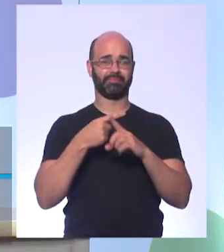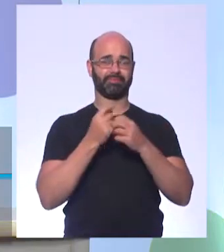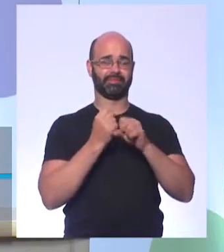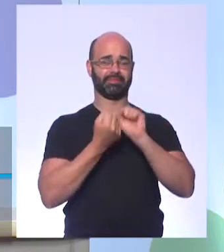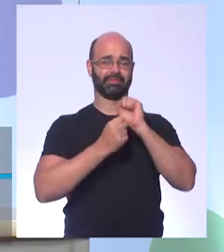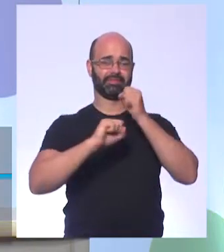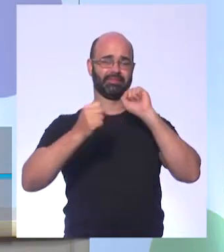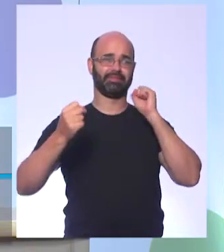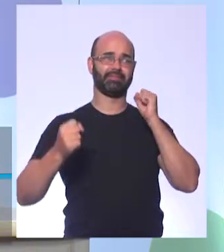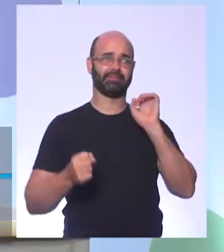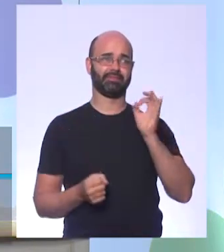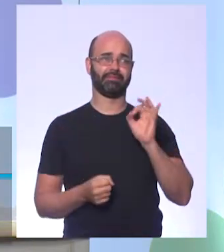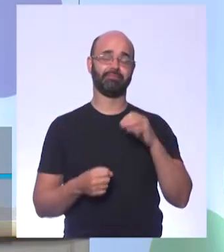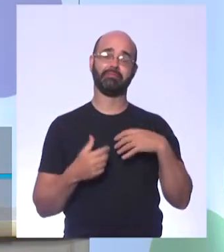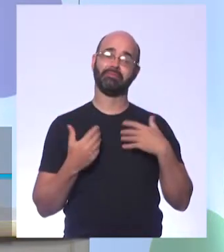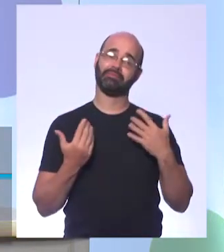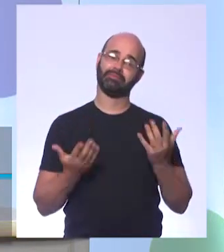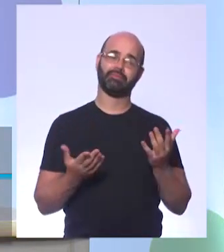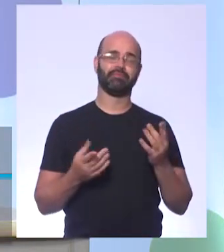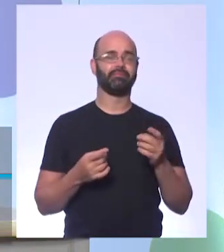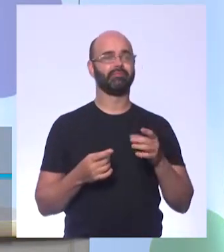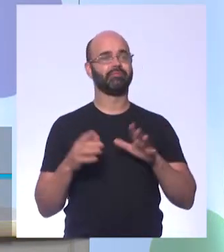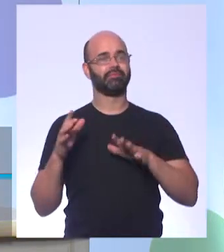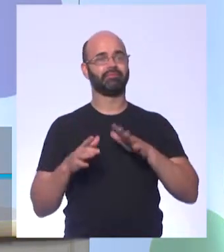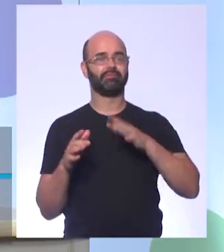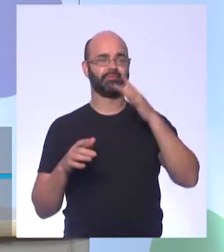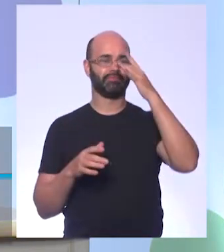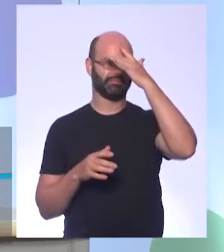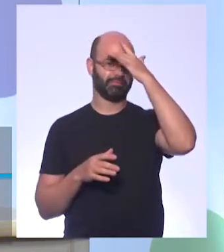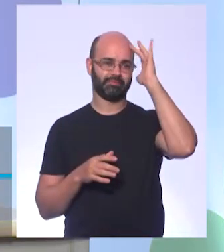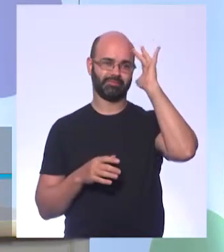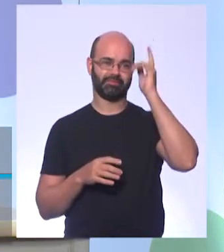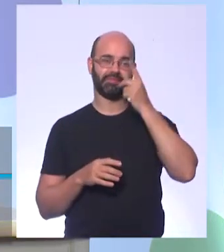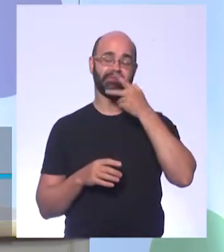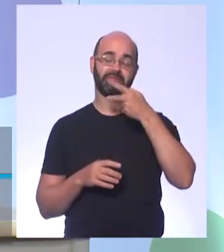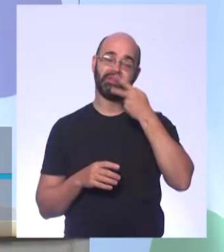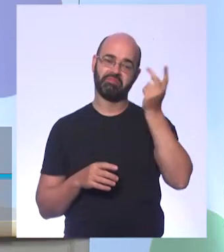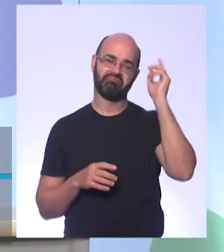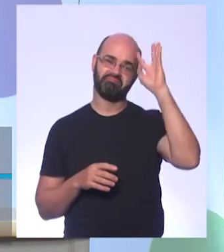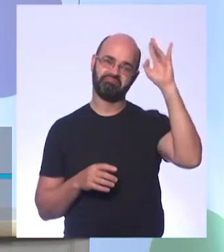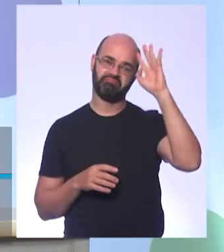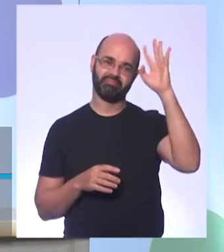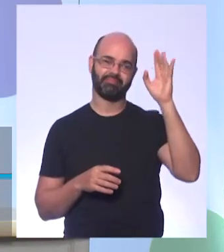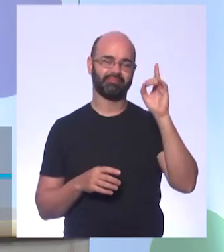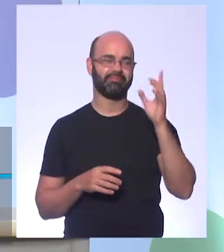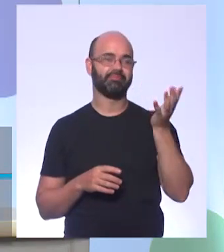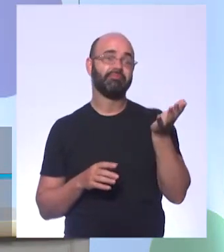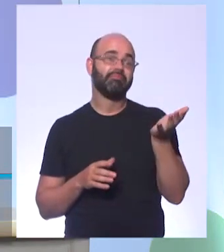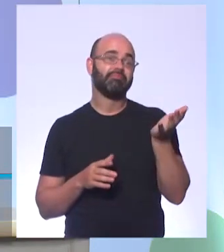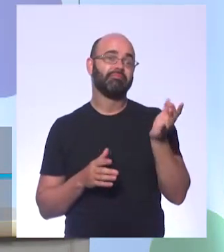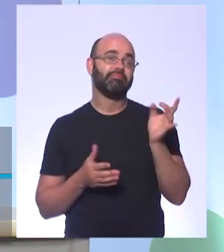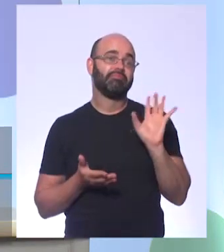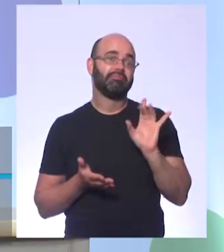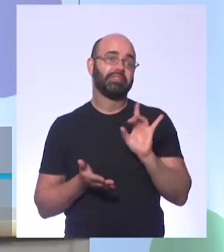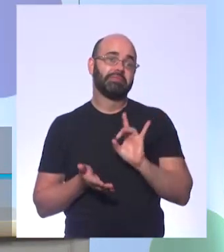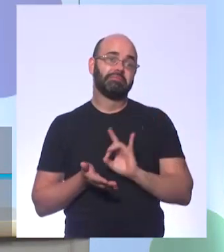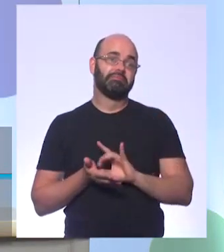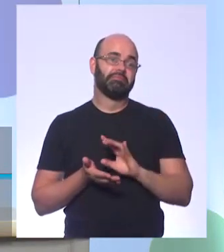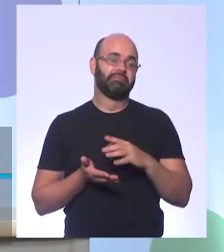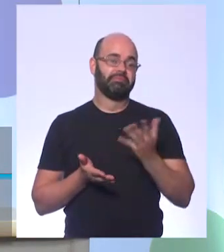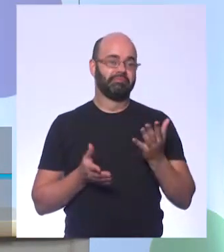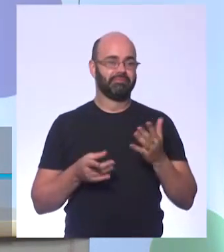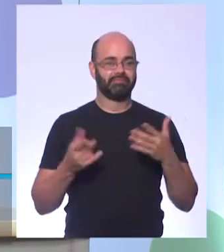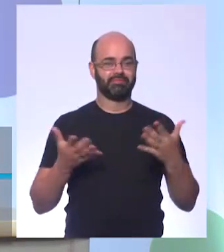extenso, né? Então, essas polêmicas, essas teorias, elas sempre surgem, mas